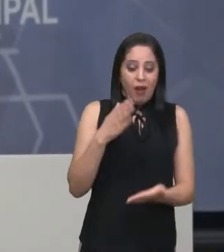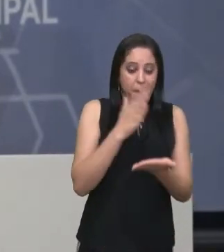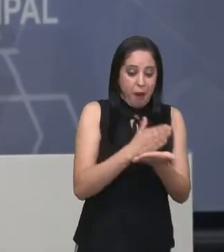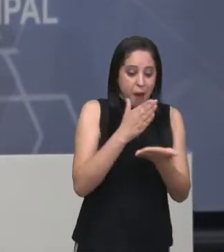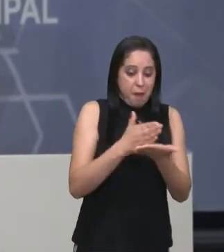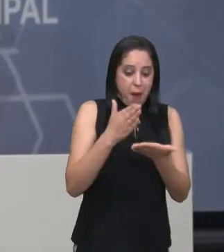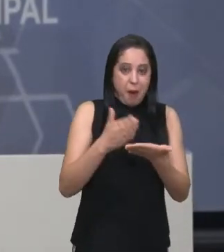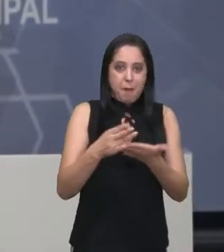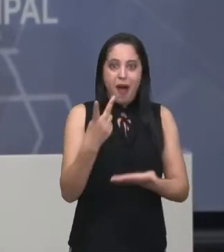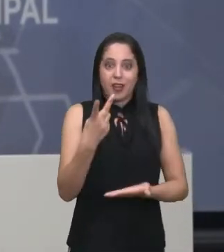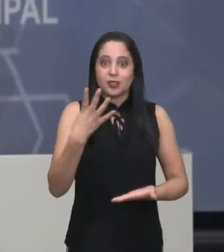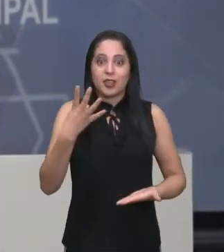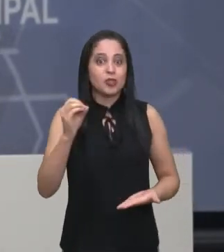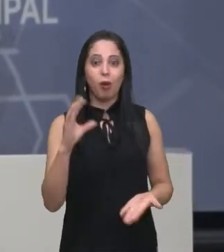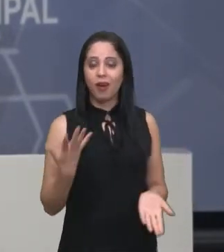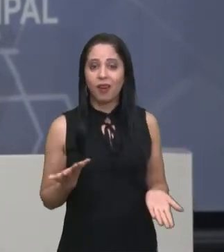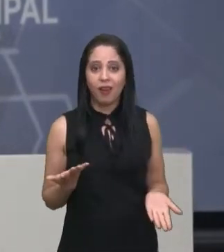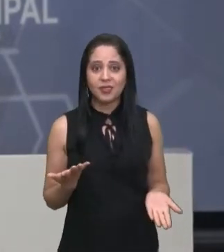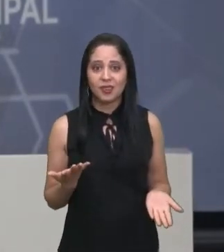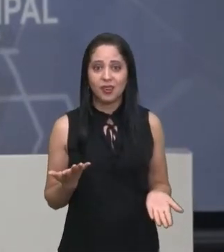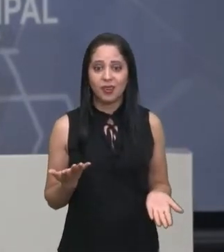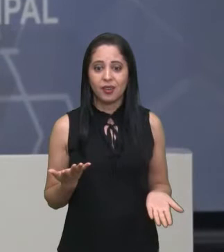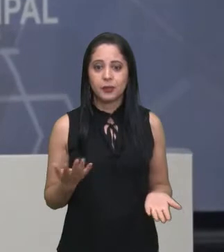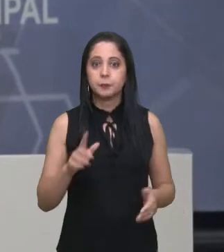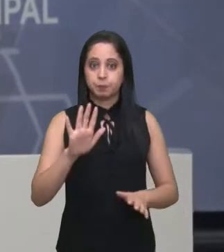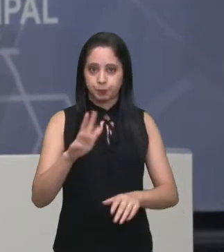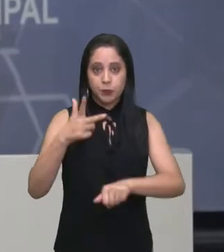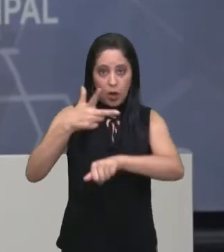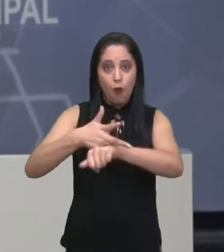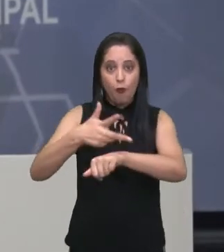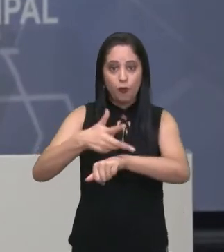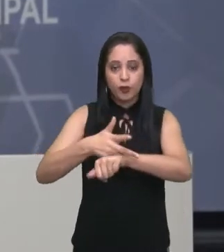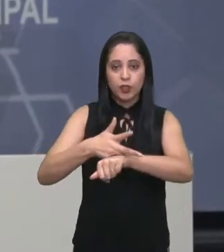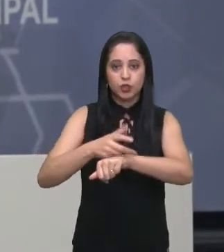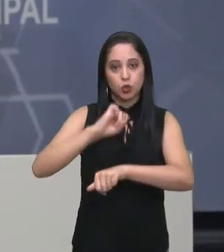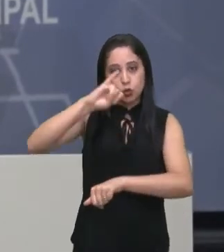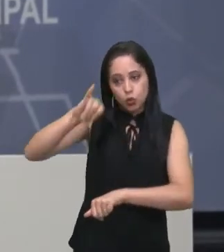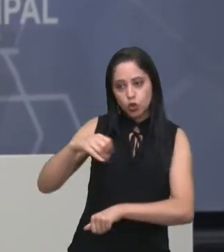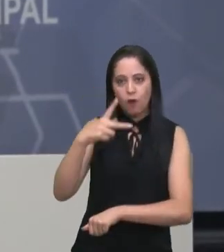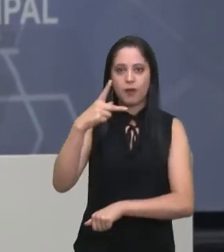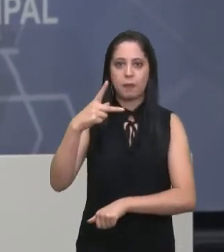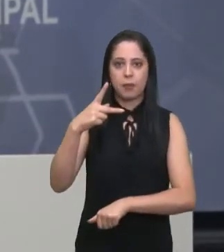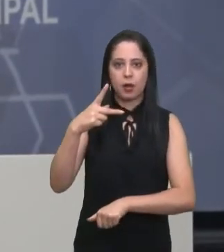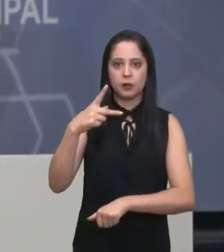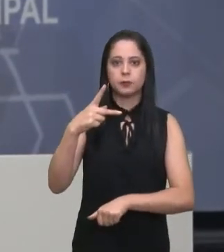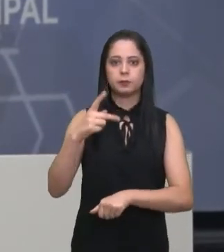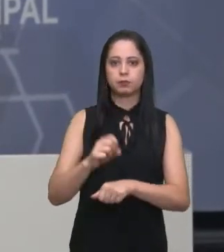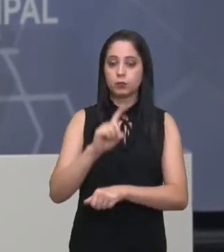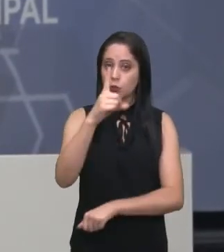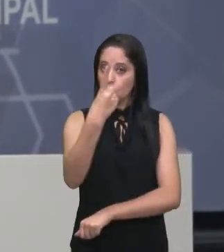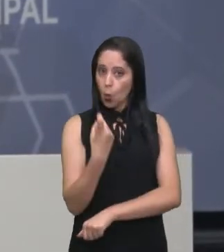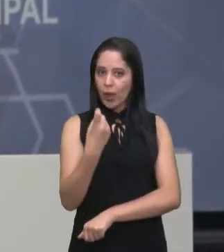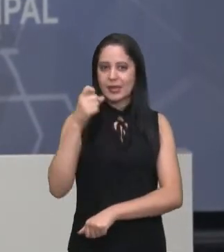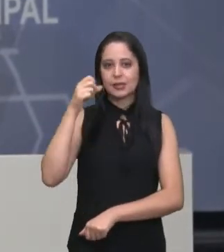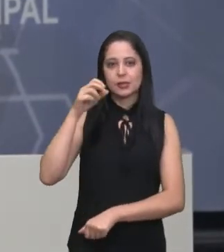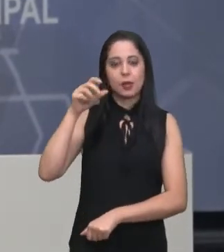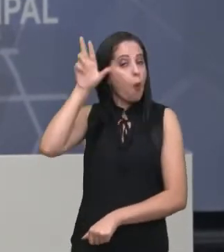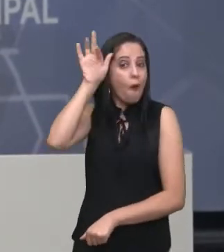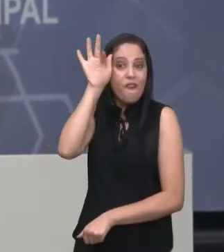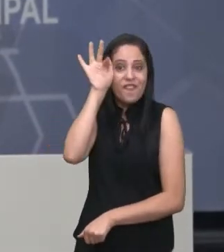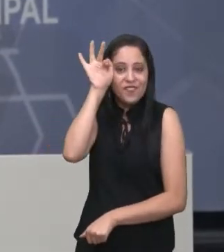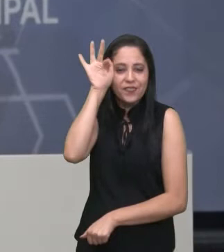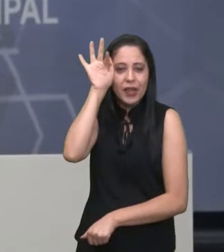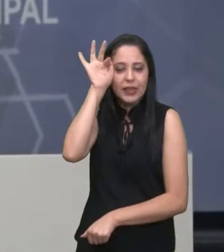vezes. Num vídeo do Pânico, na Jovem Pan, o ex-prefeito declarou que